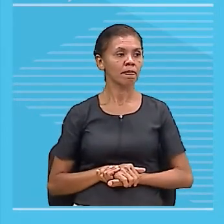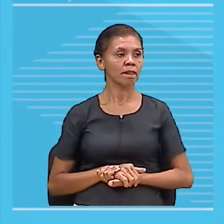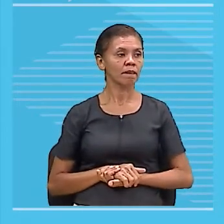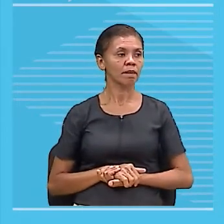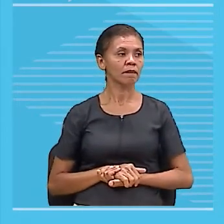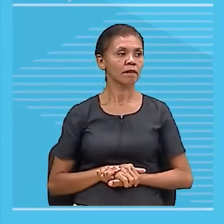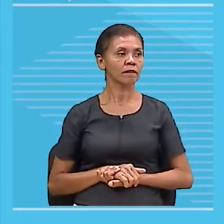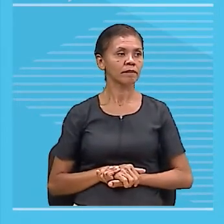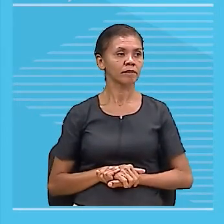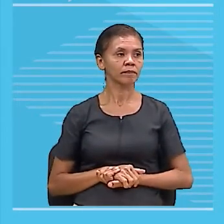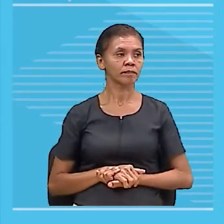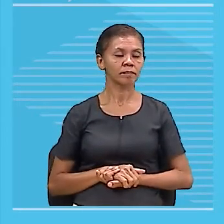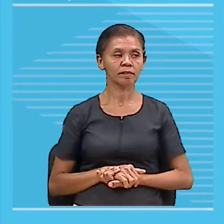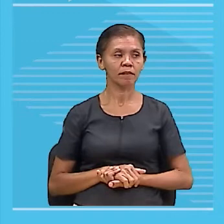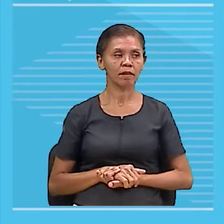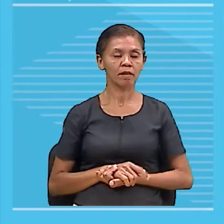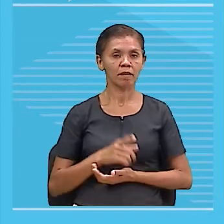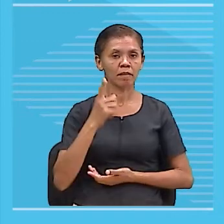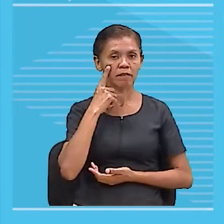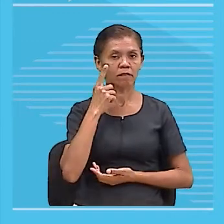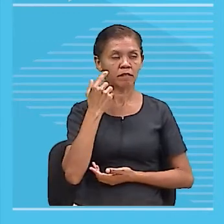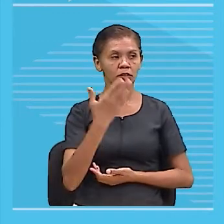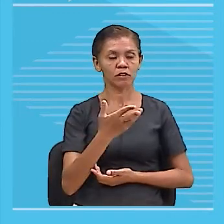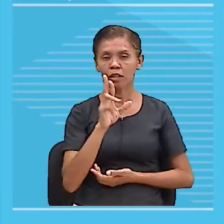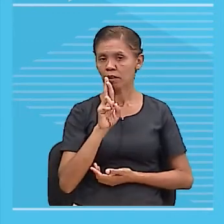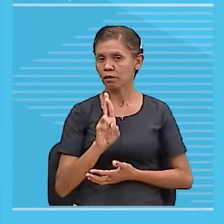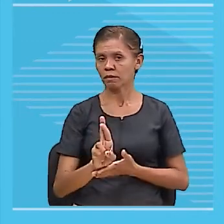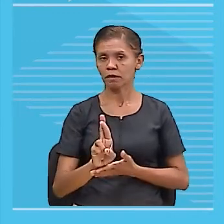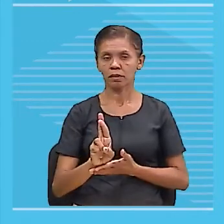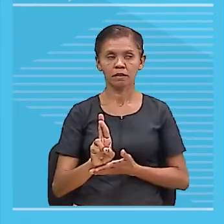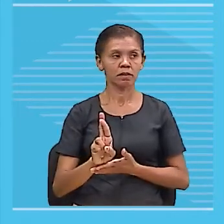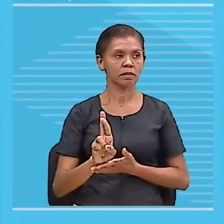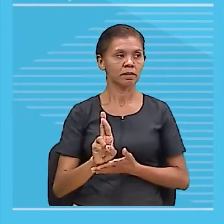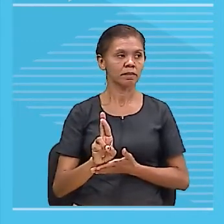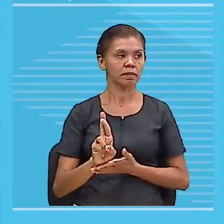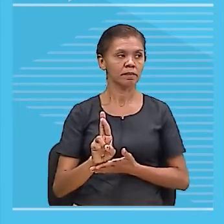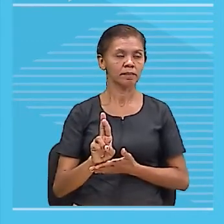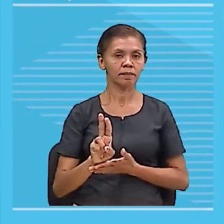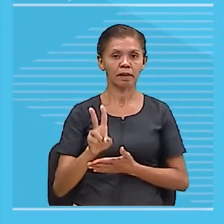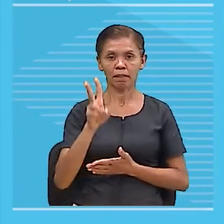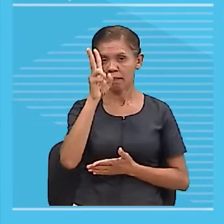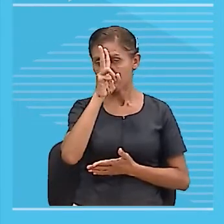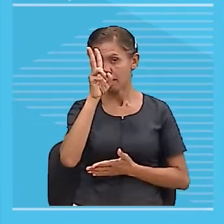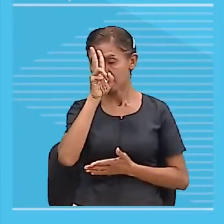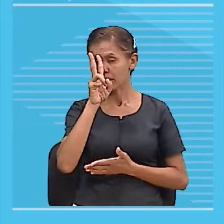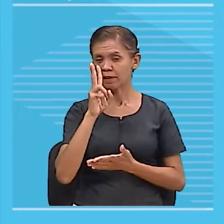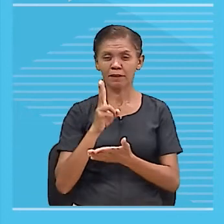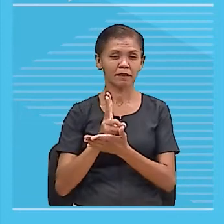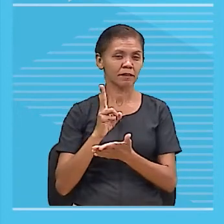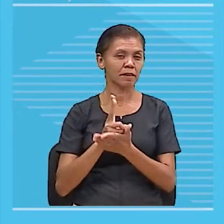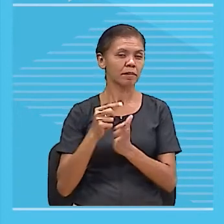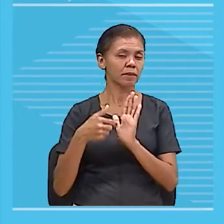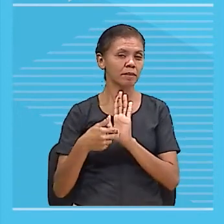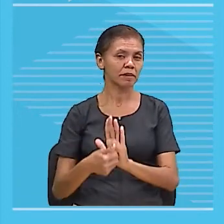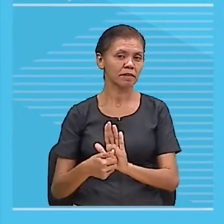Tá aqui o gabarito, tá? Da primeira questãozinha. Lembra que toda vez eu trago as questões gabaritadas para vocês,